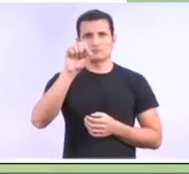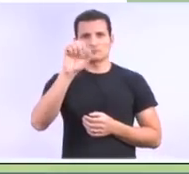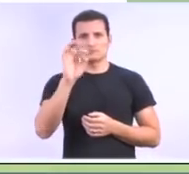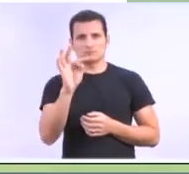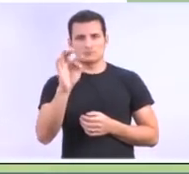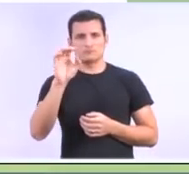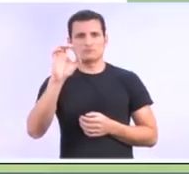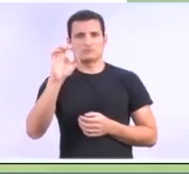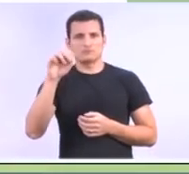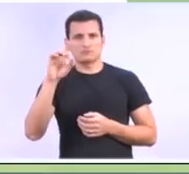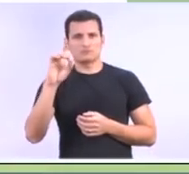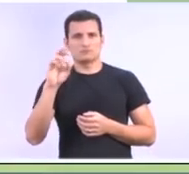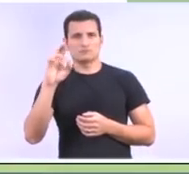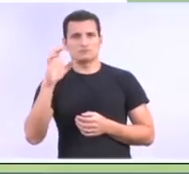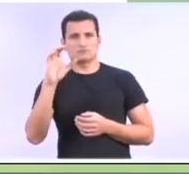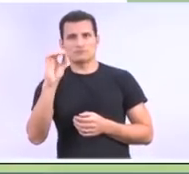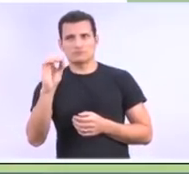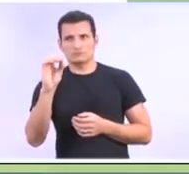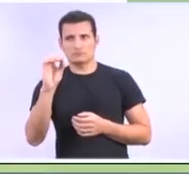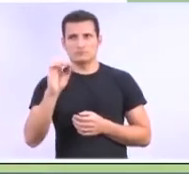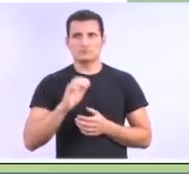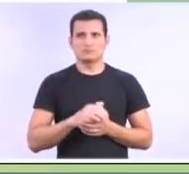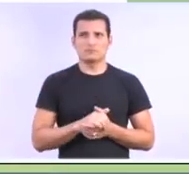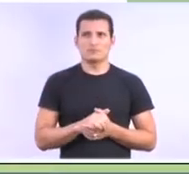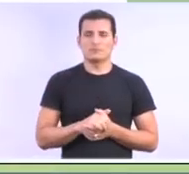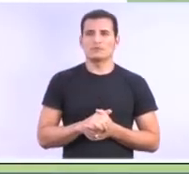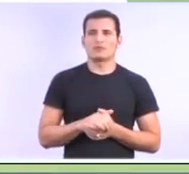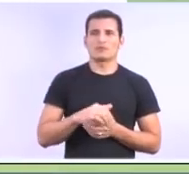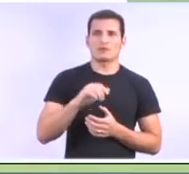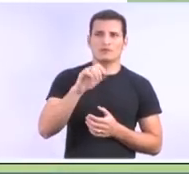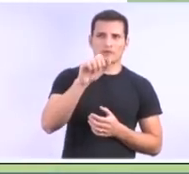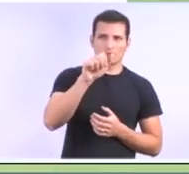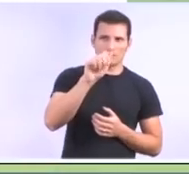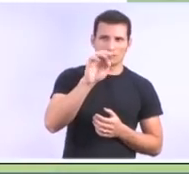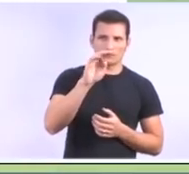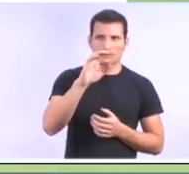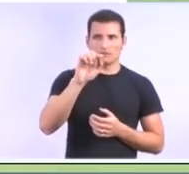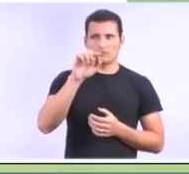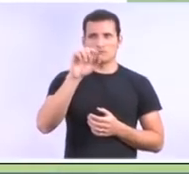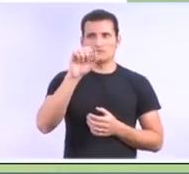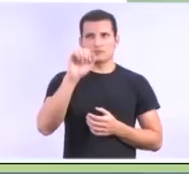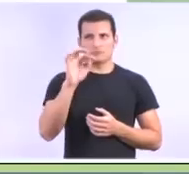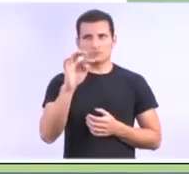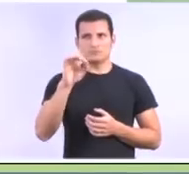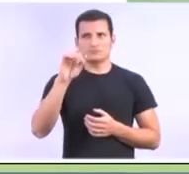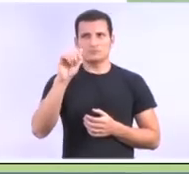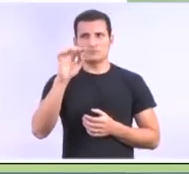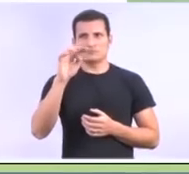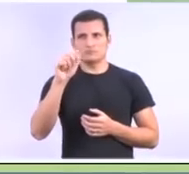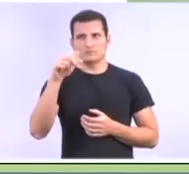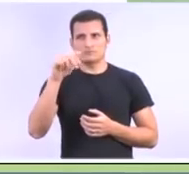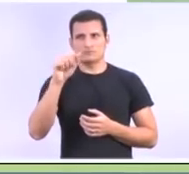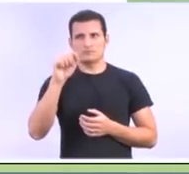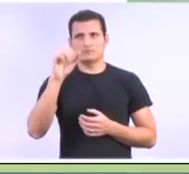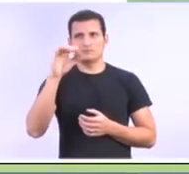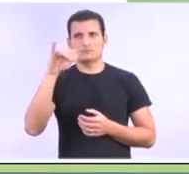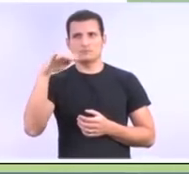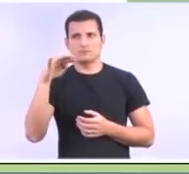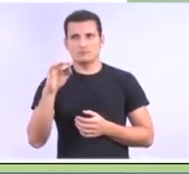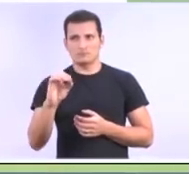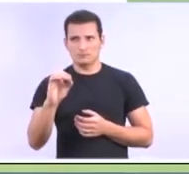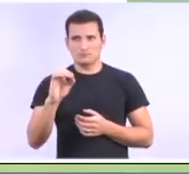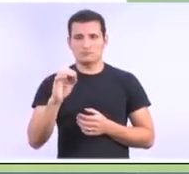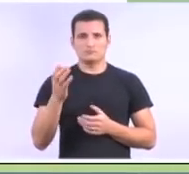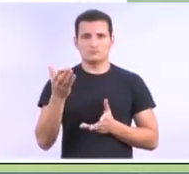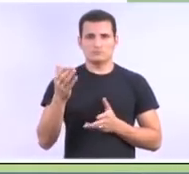abc.setEndereço. Em vez de ser abc.set data de nascimento, vai ser abc.set data de nascimento. E eu vou passar entre parênteses,